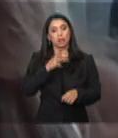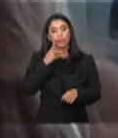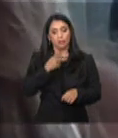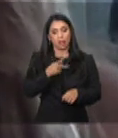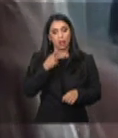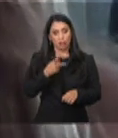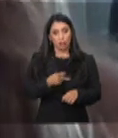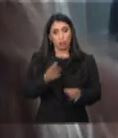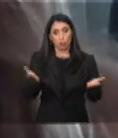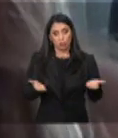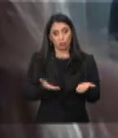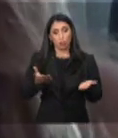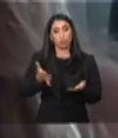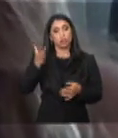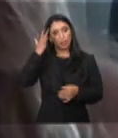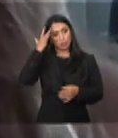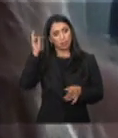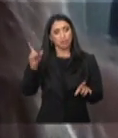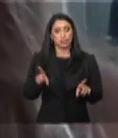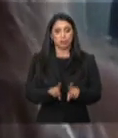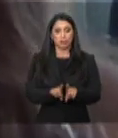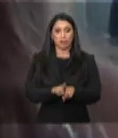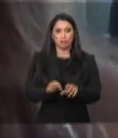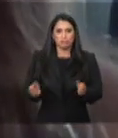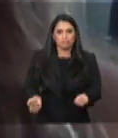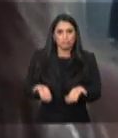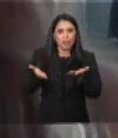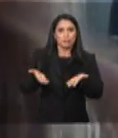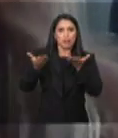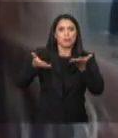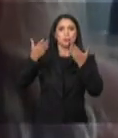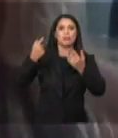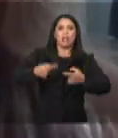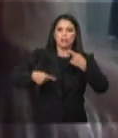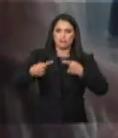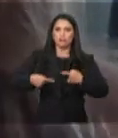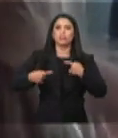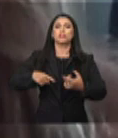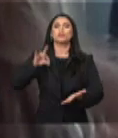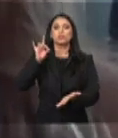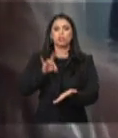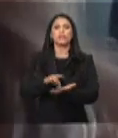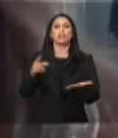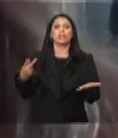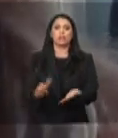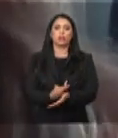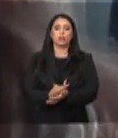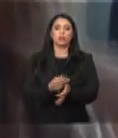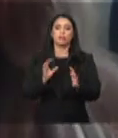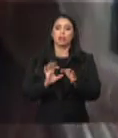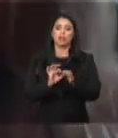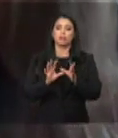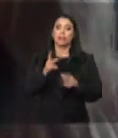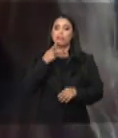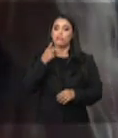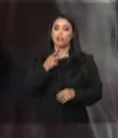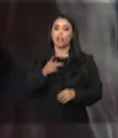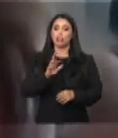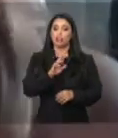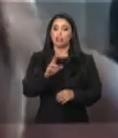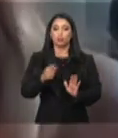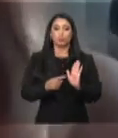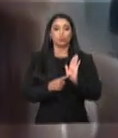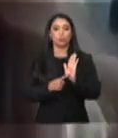vão aparecer amanhã motivo a política para avanços concretos permita que esse povo fale e não só suas